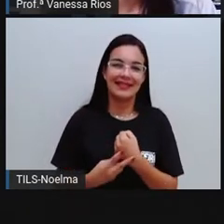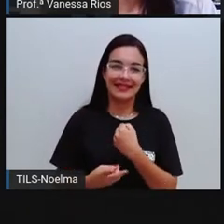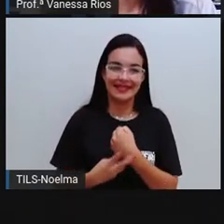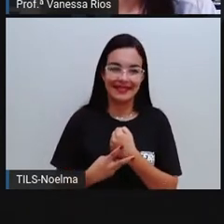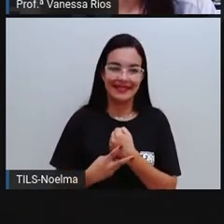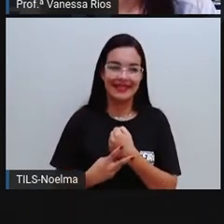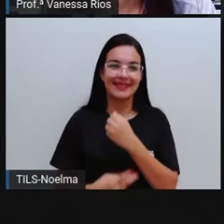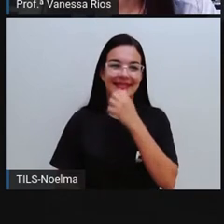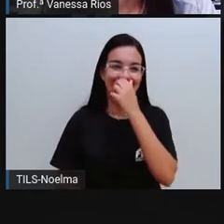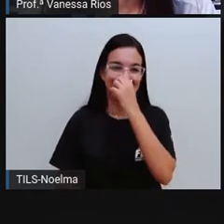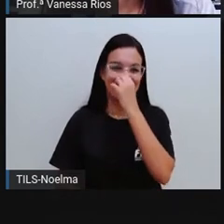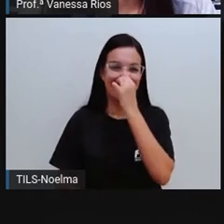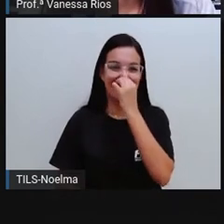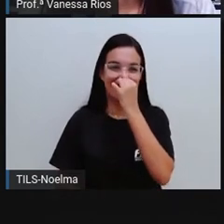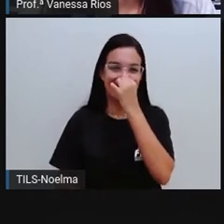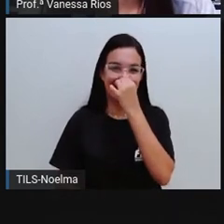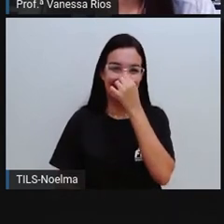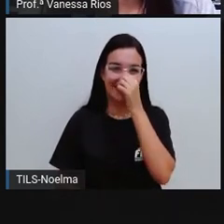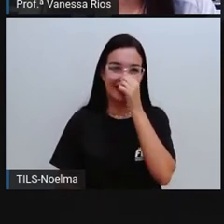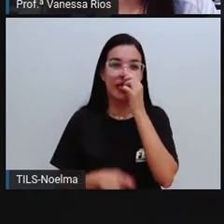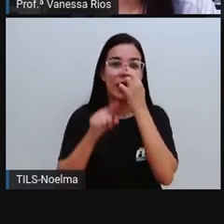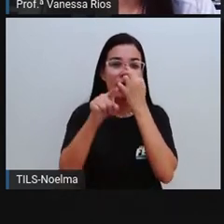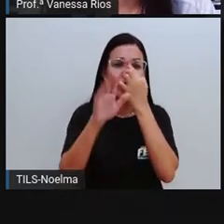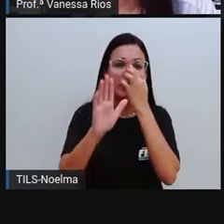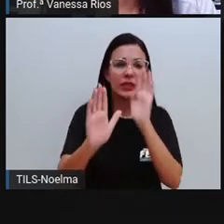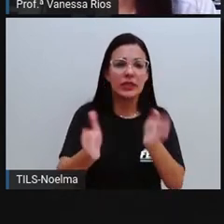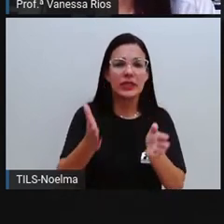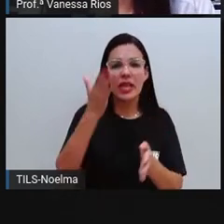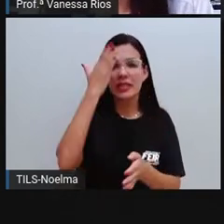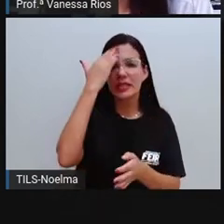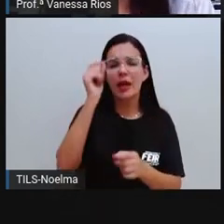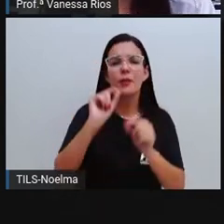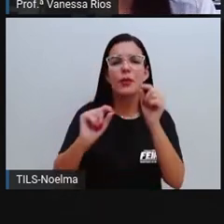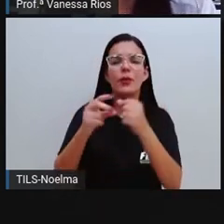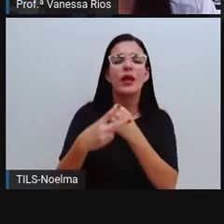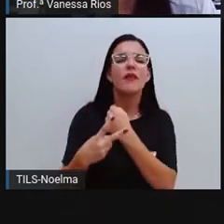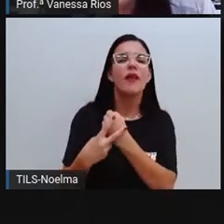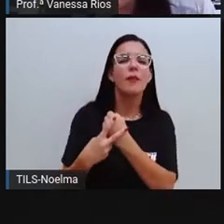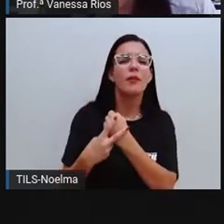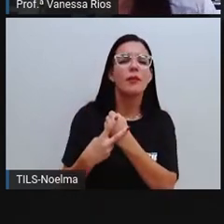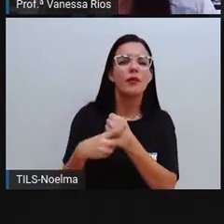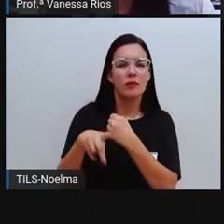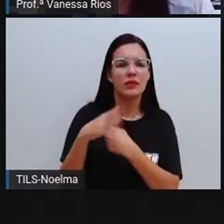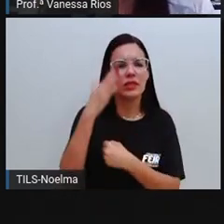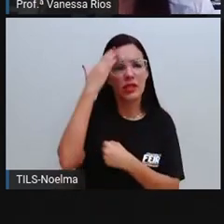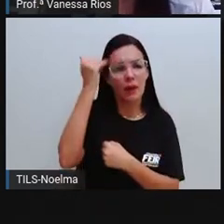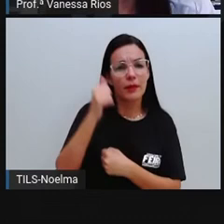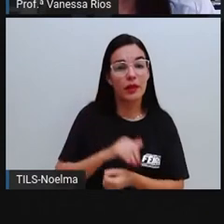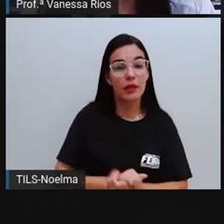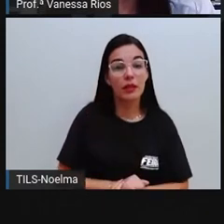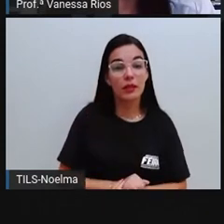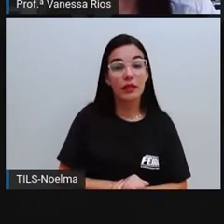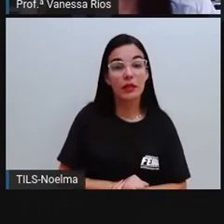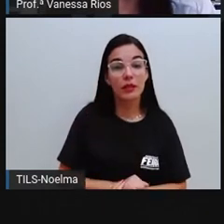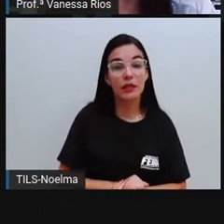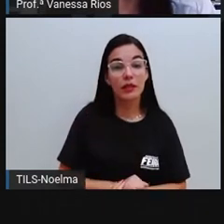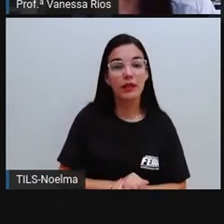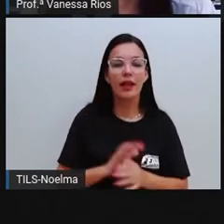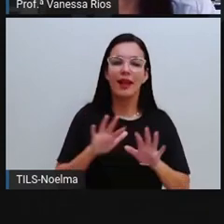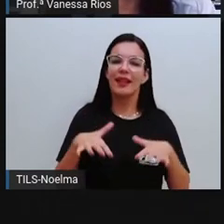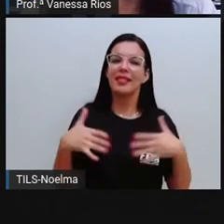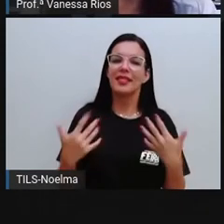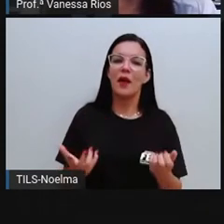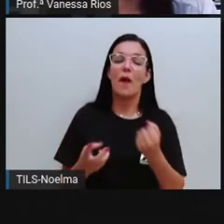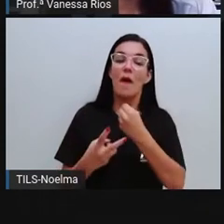Olhem só. Mas aí a própria pergunta, e você sabe o que é verbo? Olhem só, o que